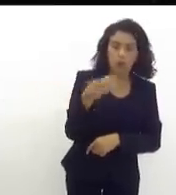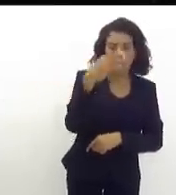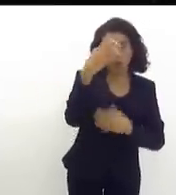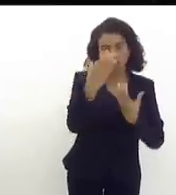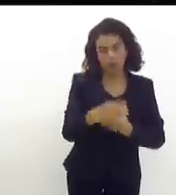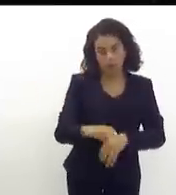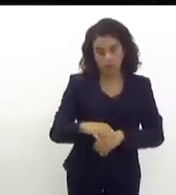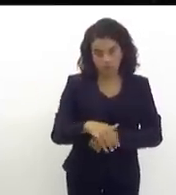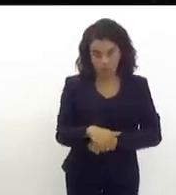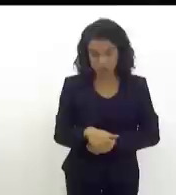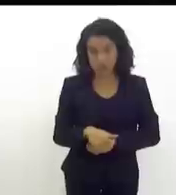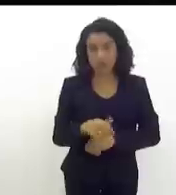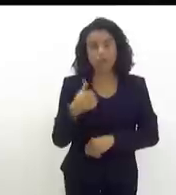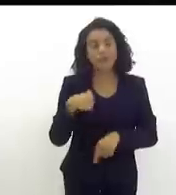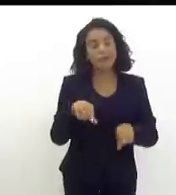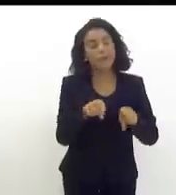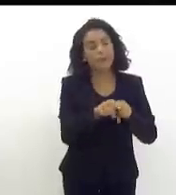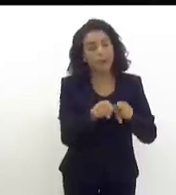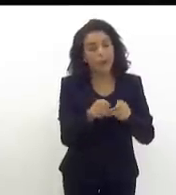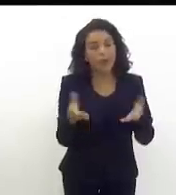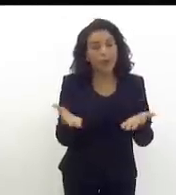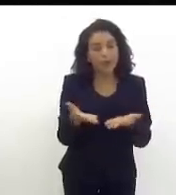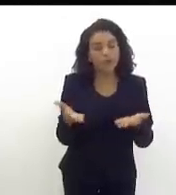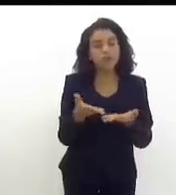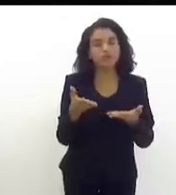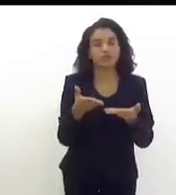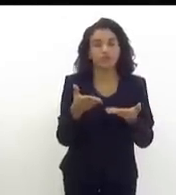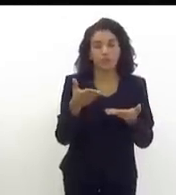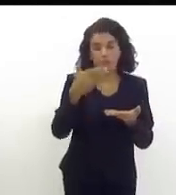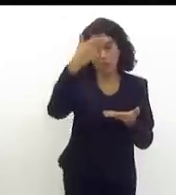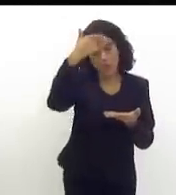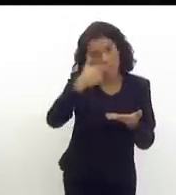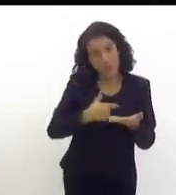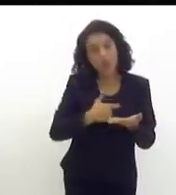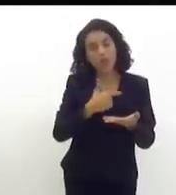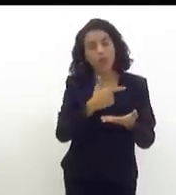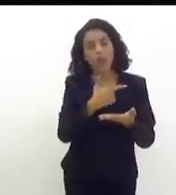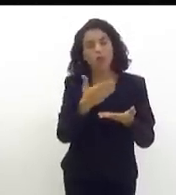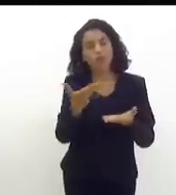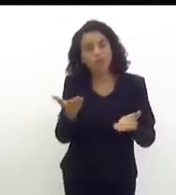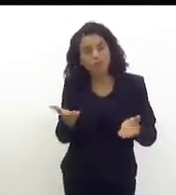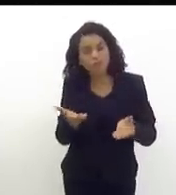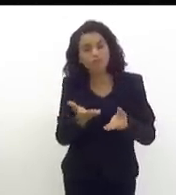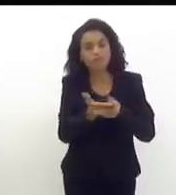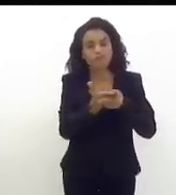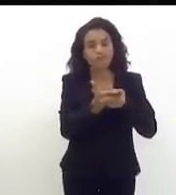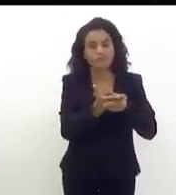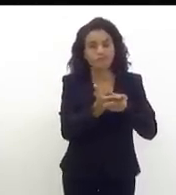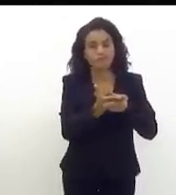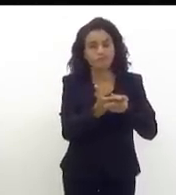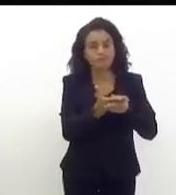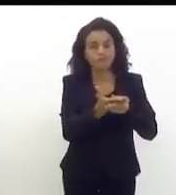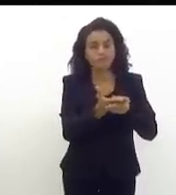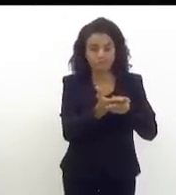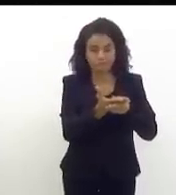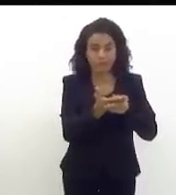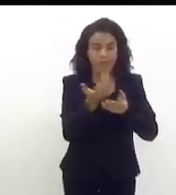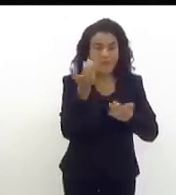novo concurso público e com isso hoje eu estou entrando aqui com um requerimento de informação